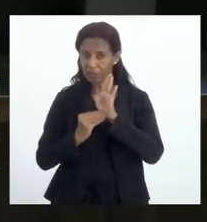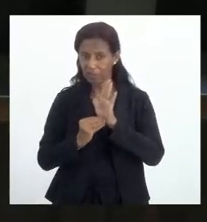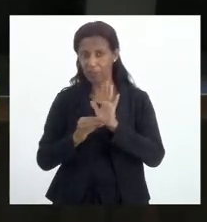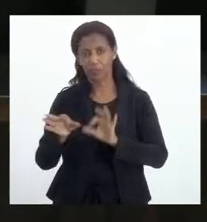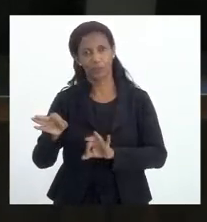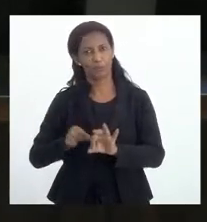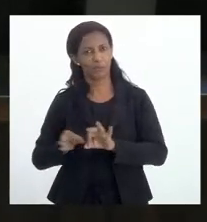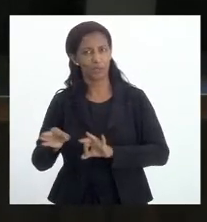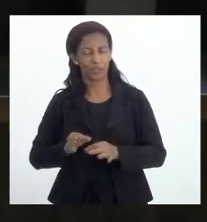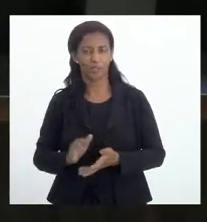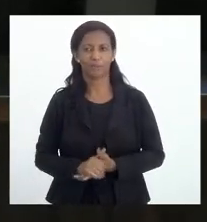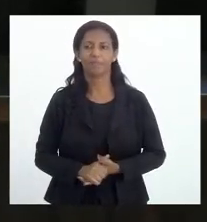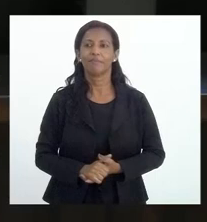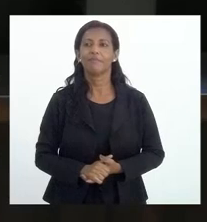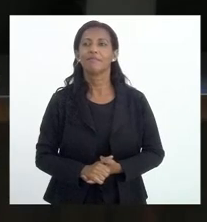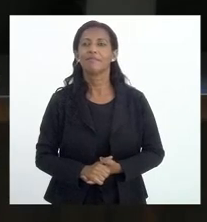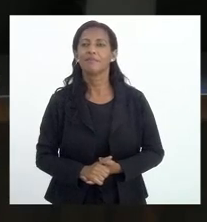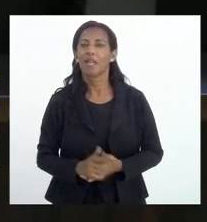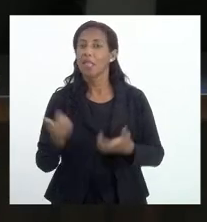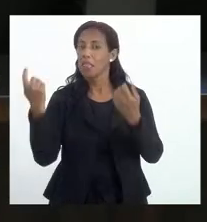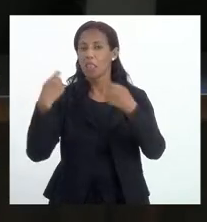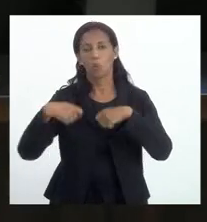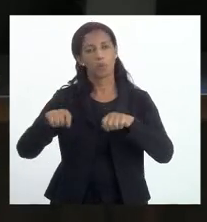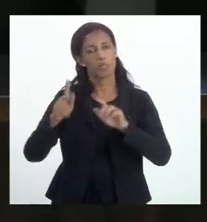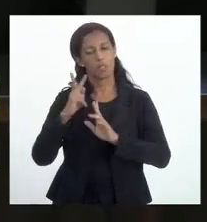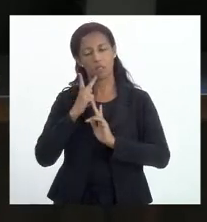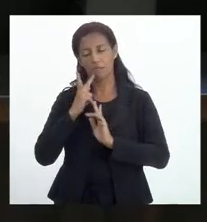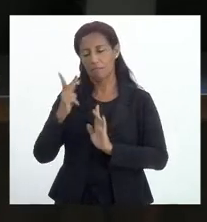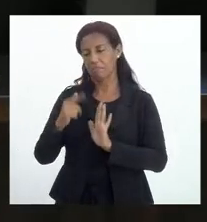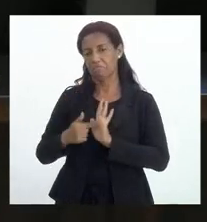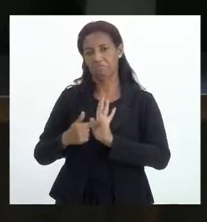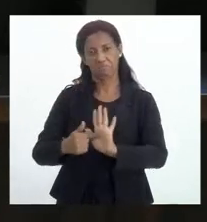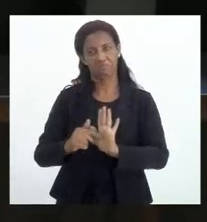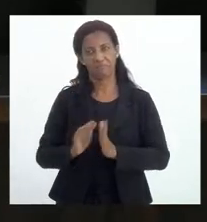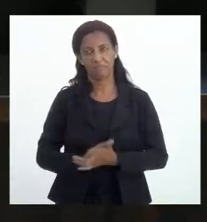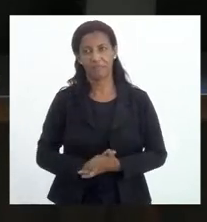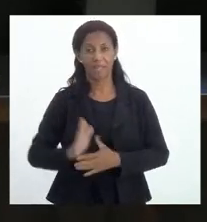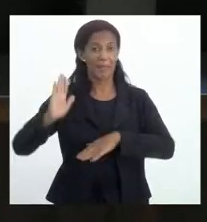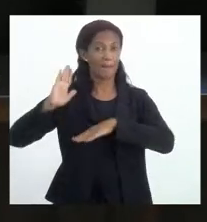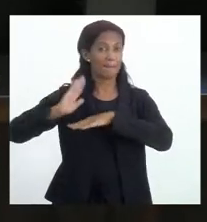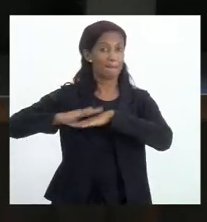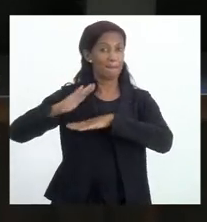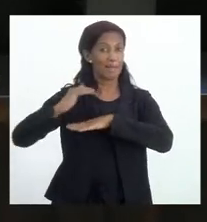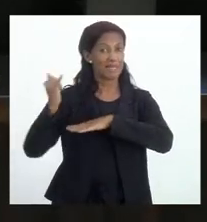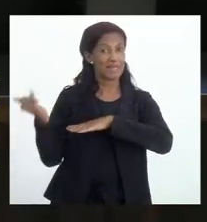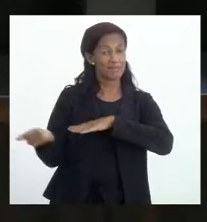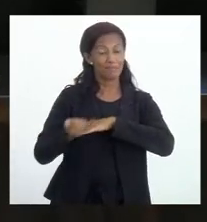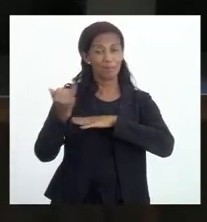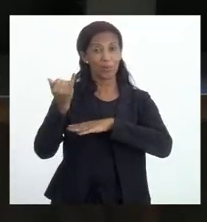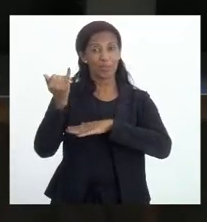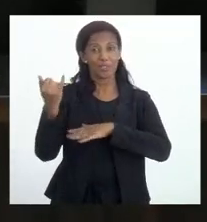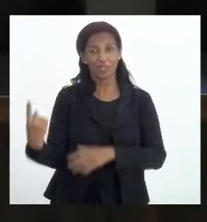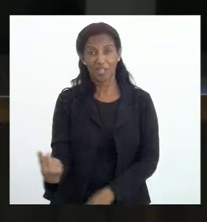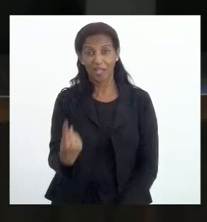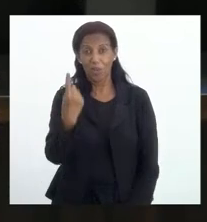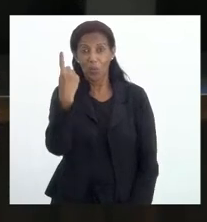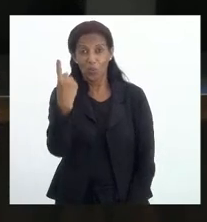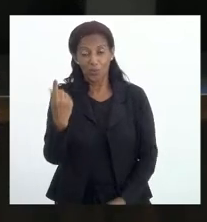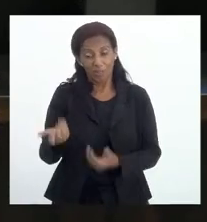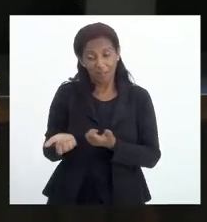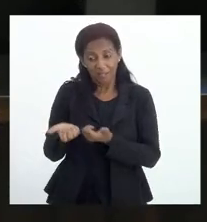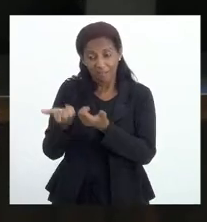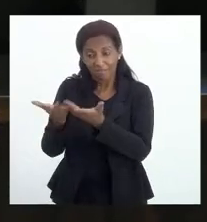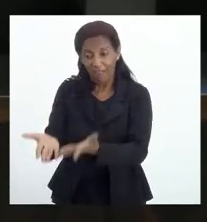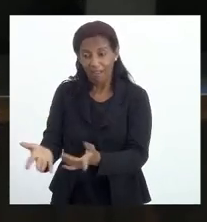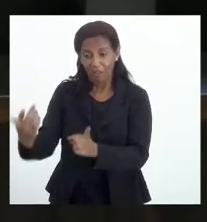Então, precisa ser citada. É a mais importante, porque é a única que traz algum